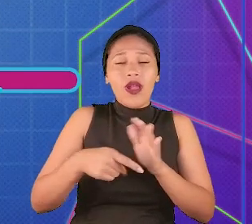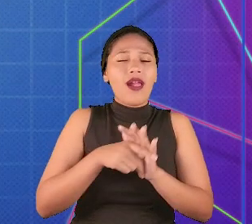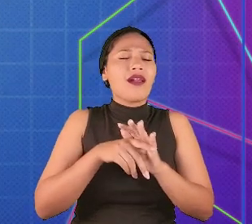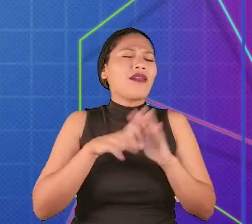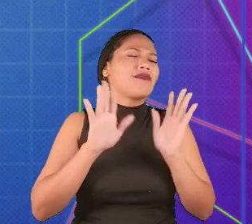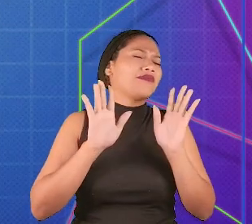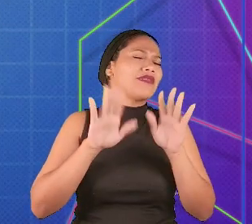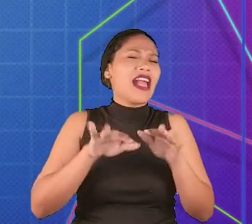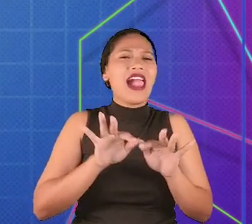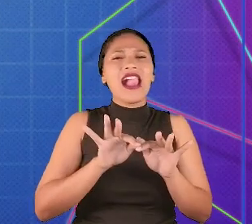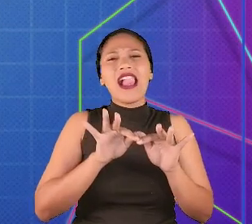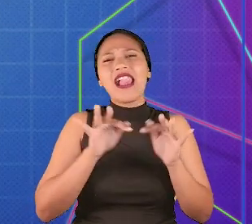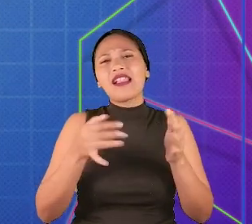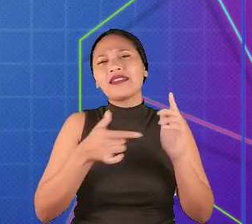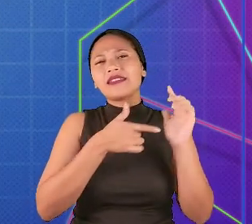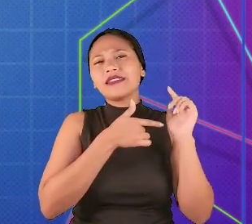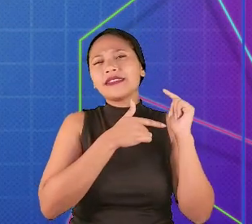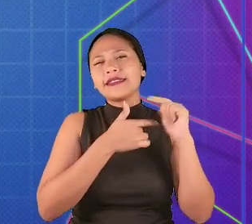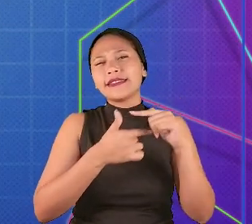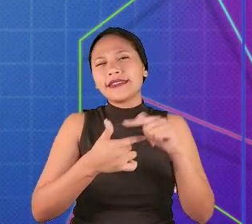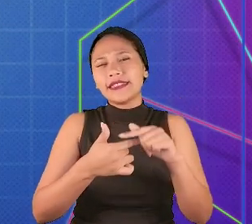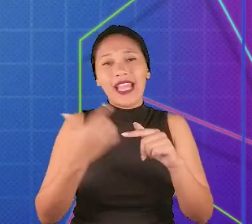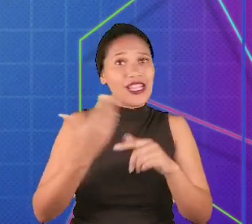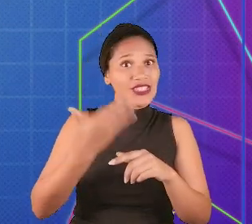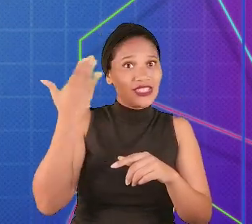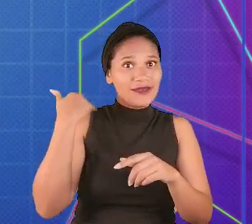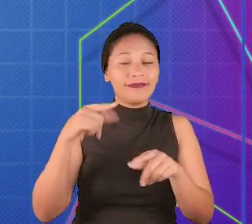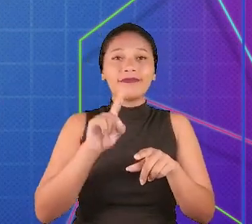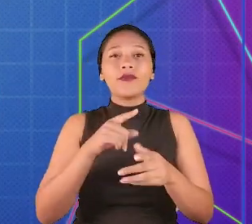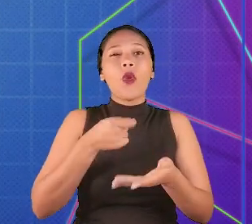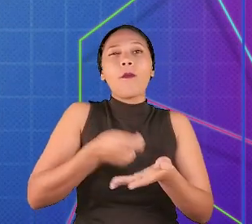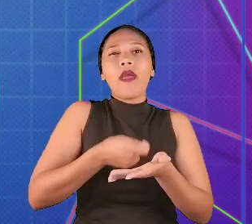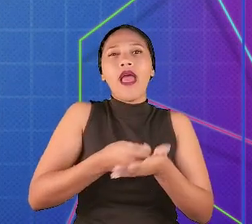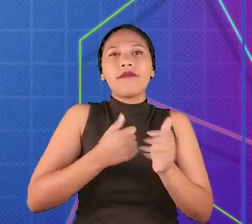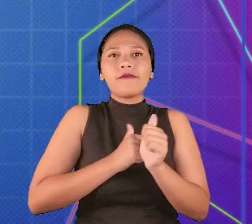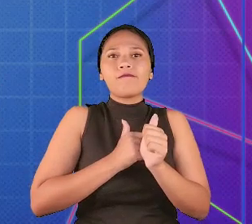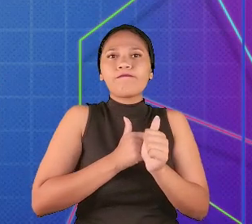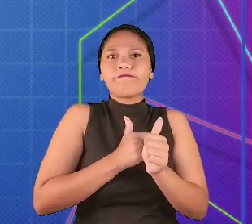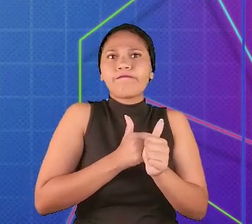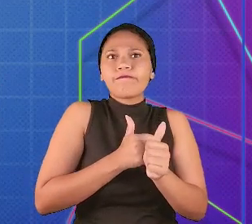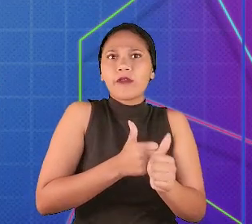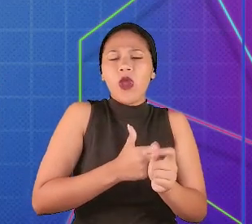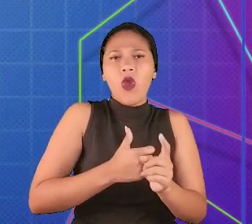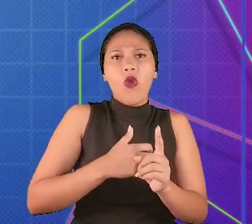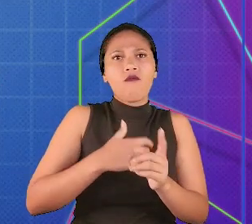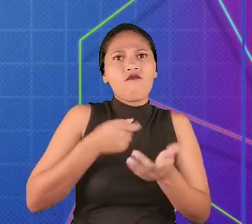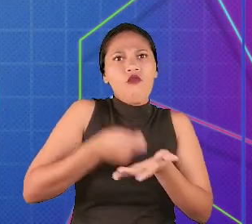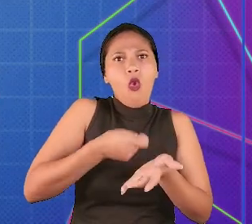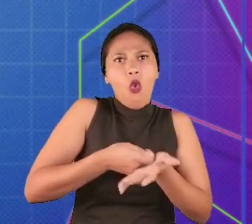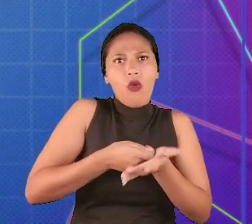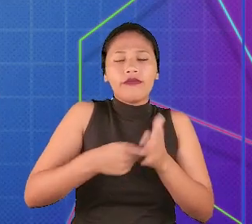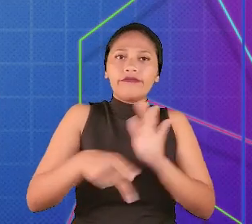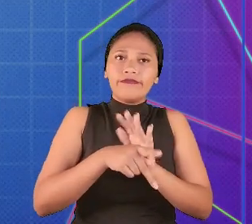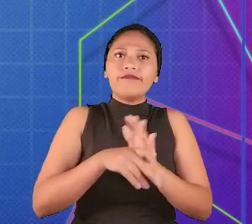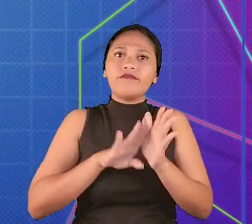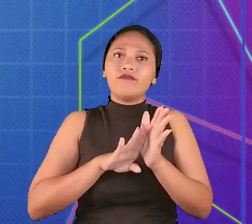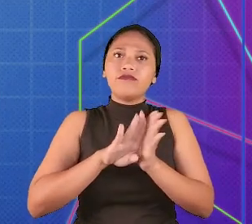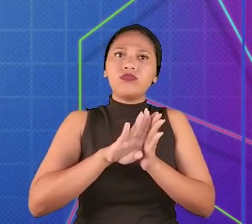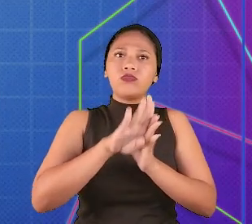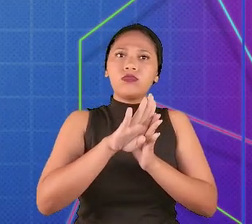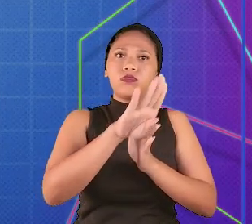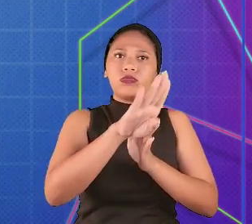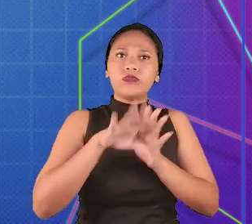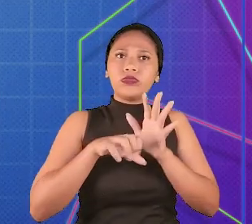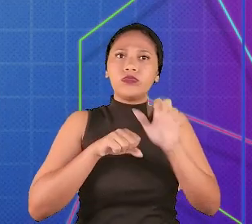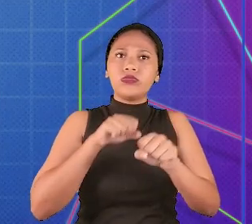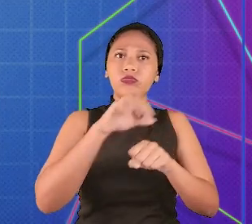super clássicas dos jogos um pouco mais antigos. Aqui, o jogador é obrigado a seguir aquele caminho e conseguir passar de nível e, assim,